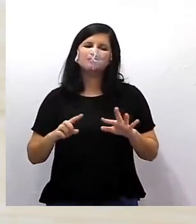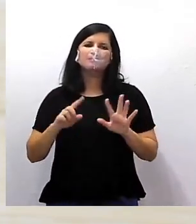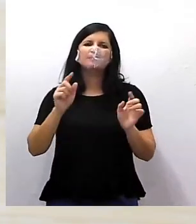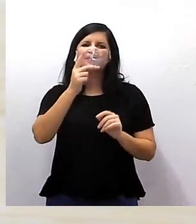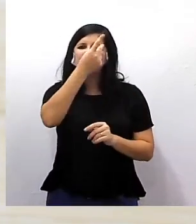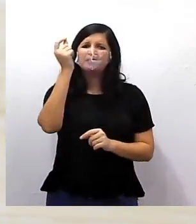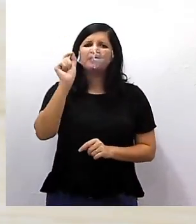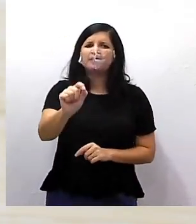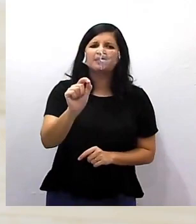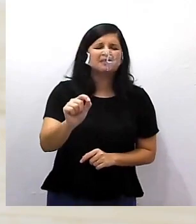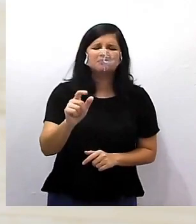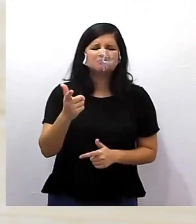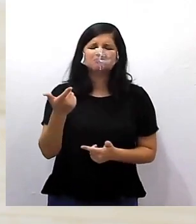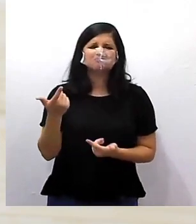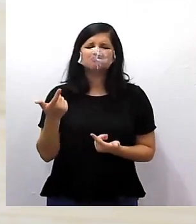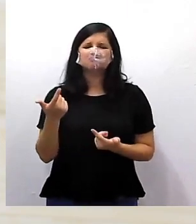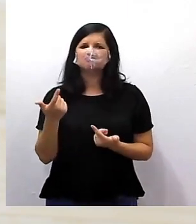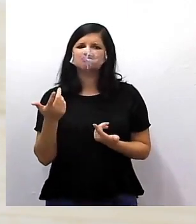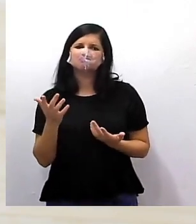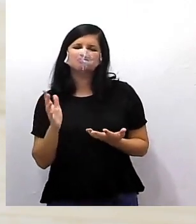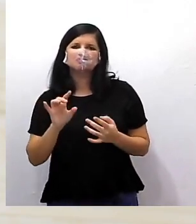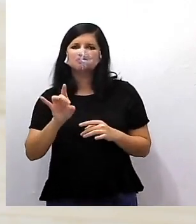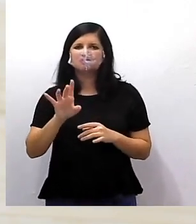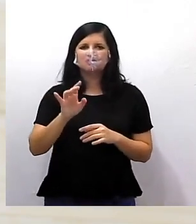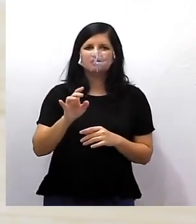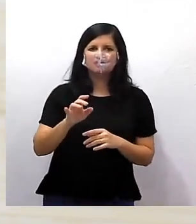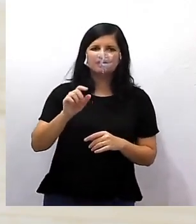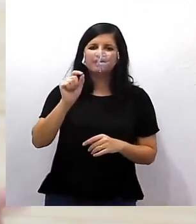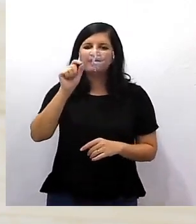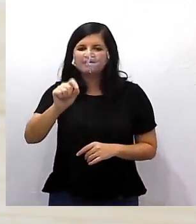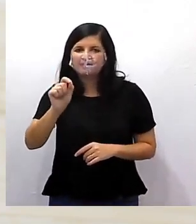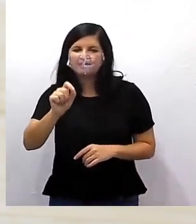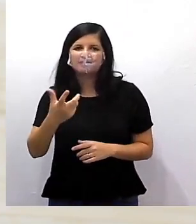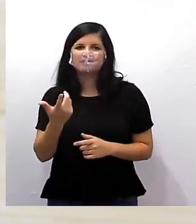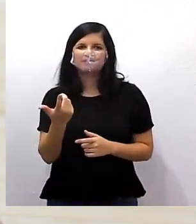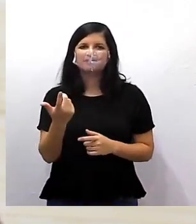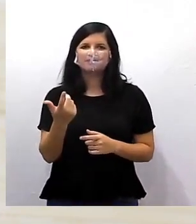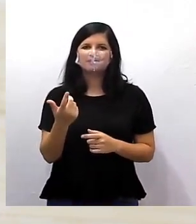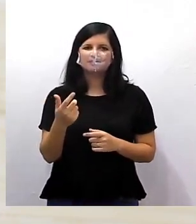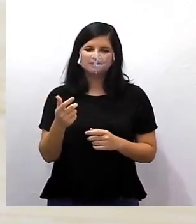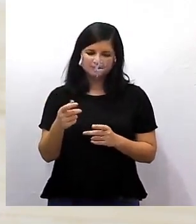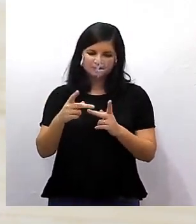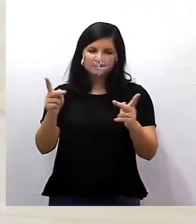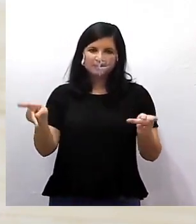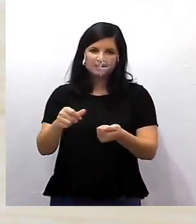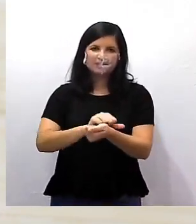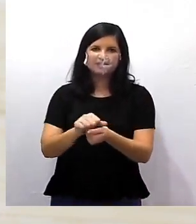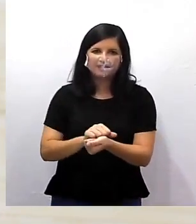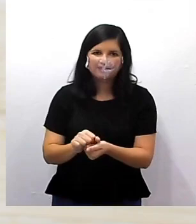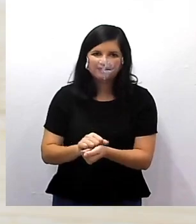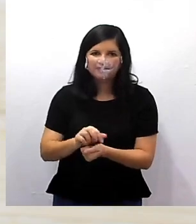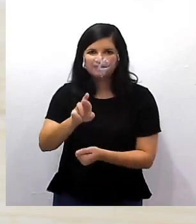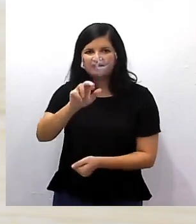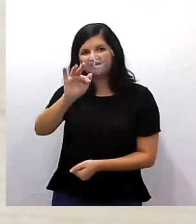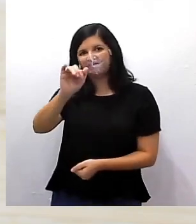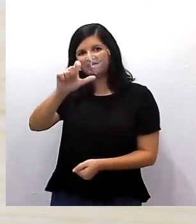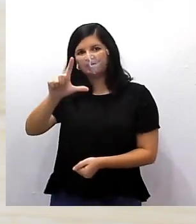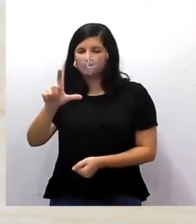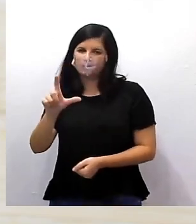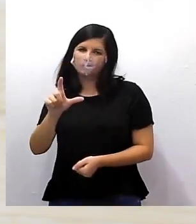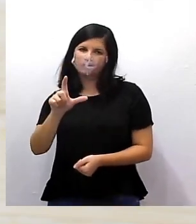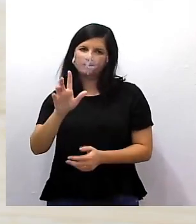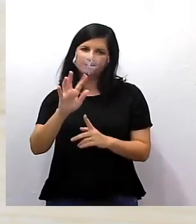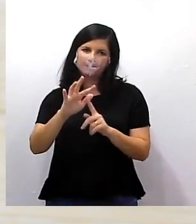quem realizou a ação na voz passiva, né? Que seria o agente da voz passiva. Eu poderia dizer, os pratos foram lavados por Rafael. Só